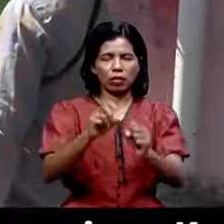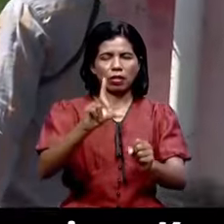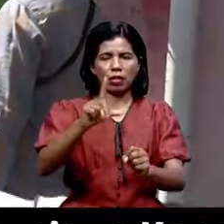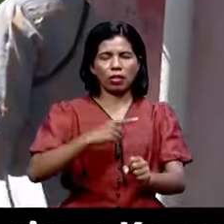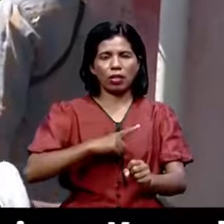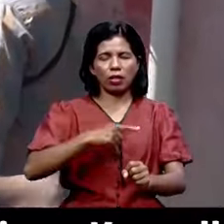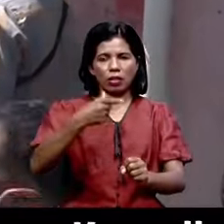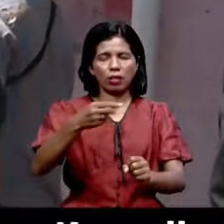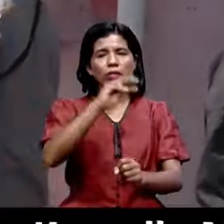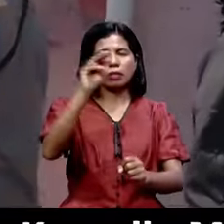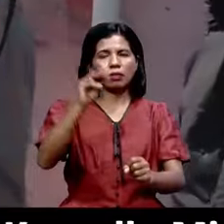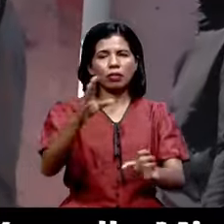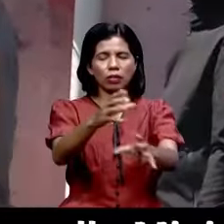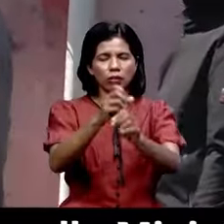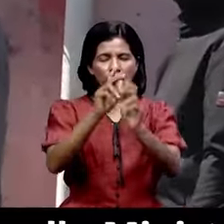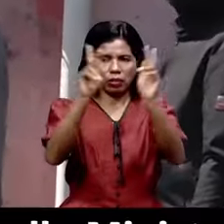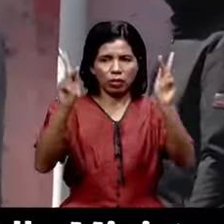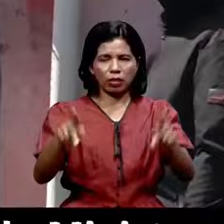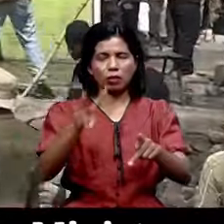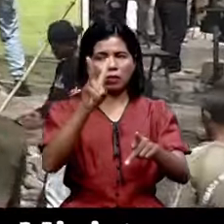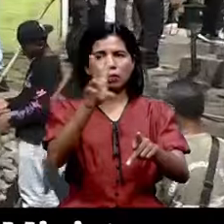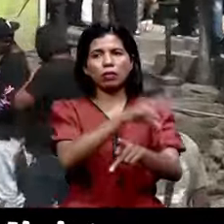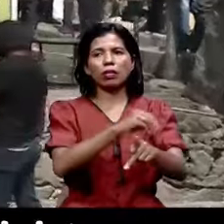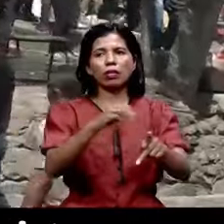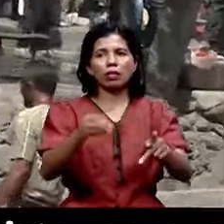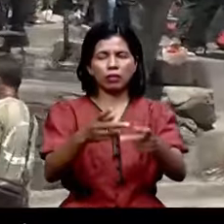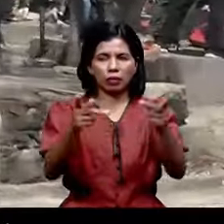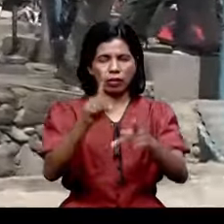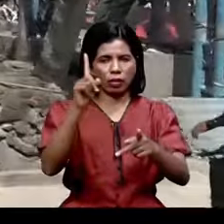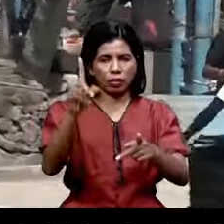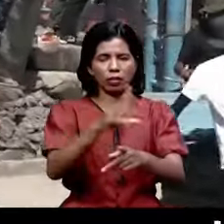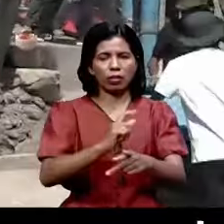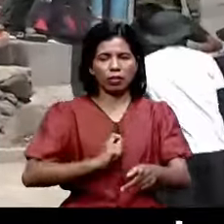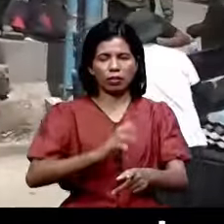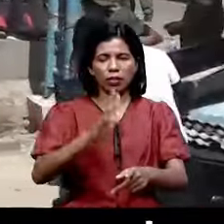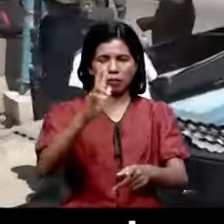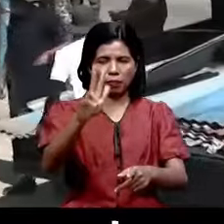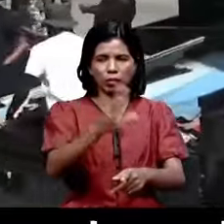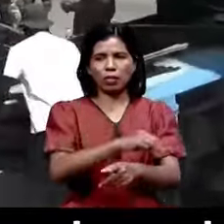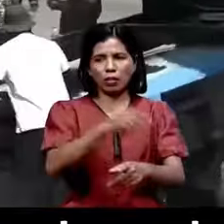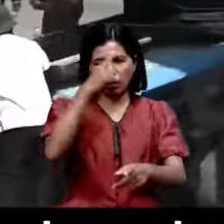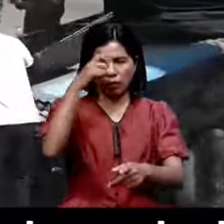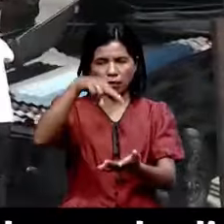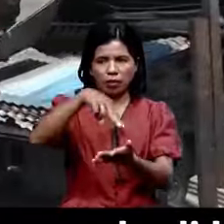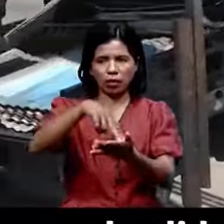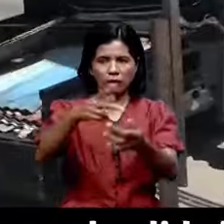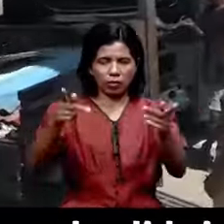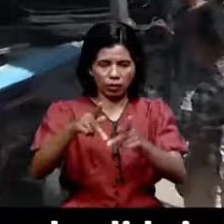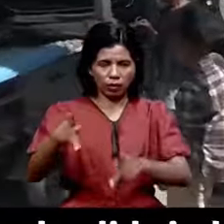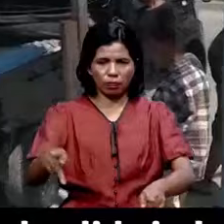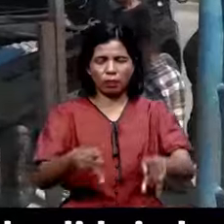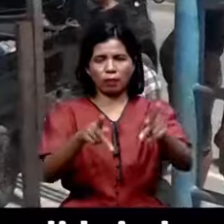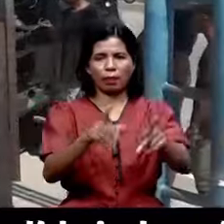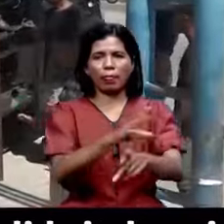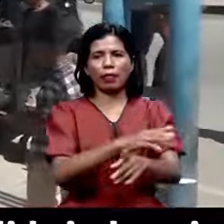Oriental, segundo né, sob o quiosque rua ho oficina ida e a área TBC Halilaran, tambahari e espaço público. A